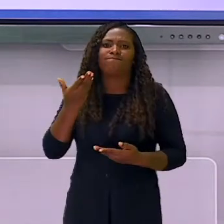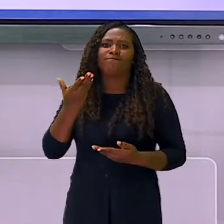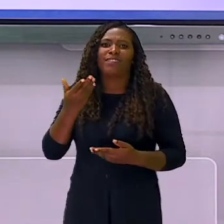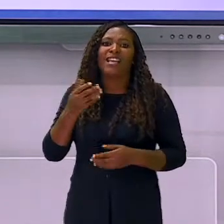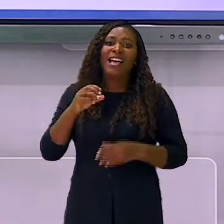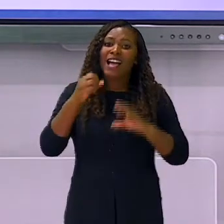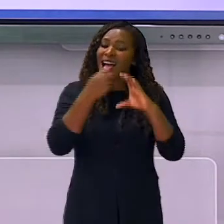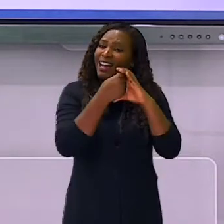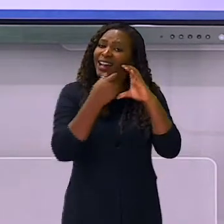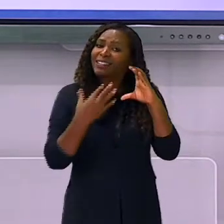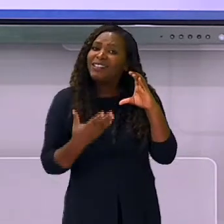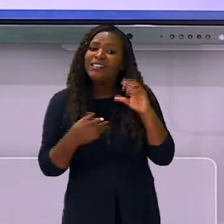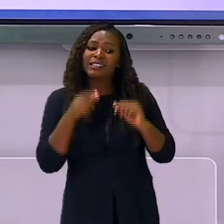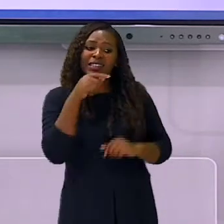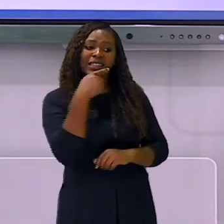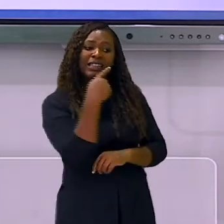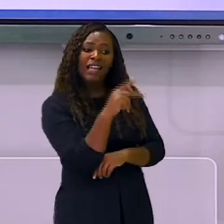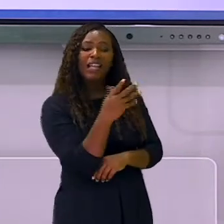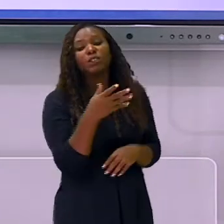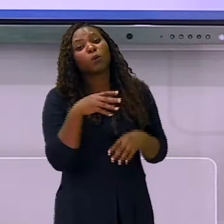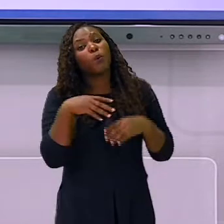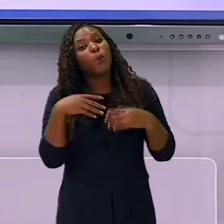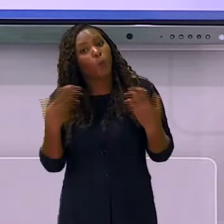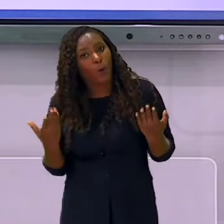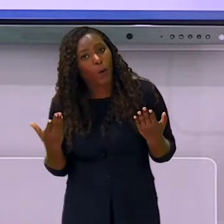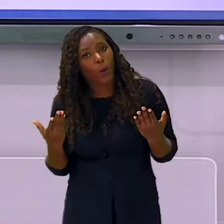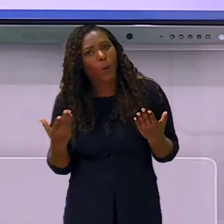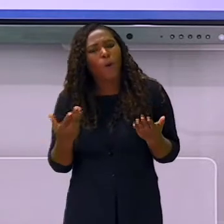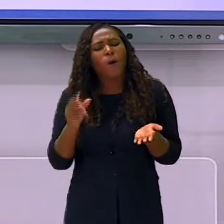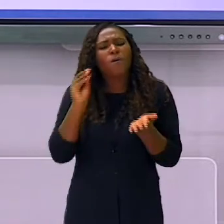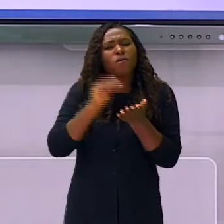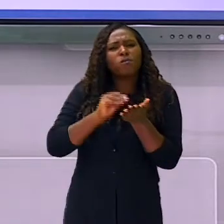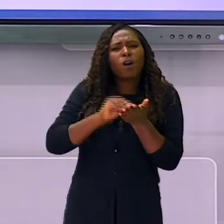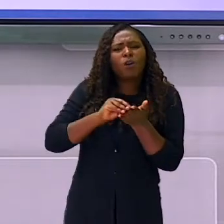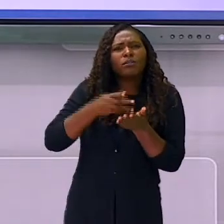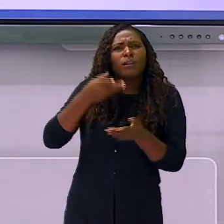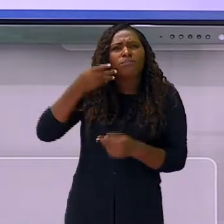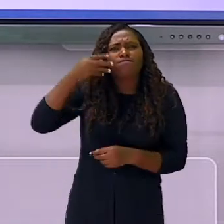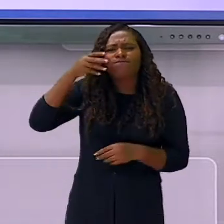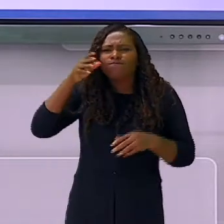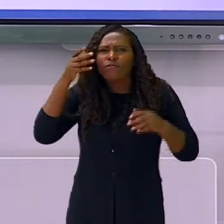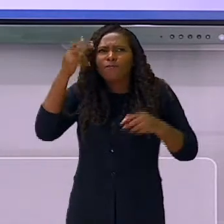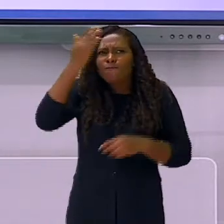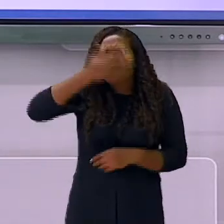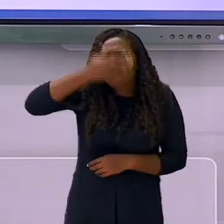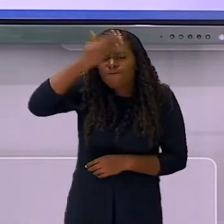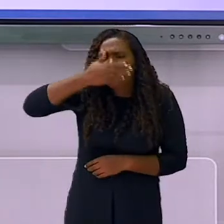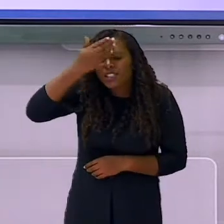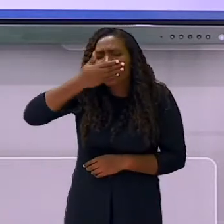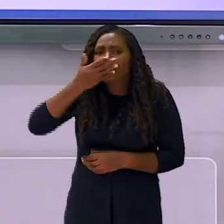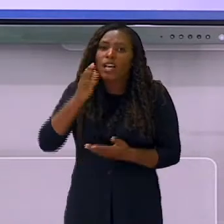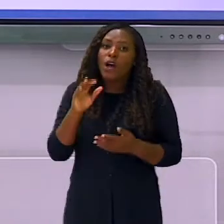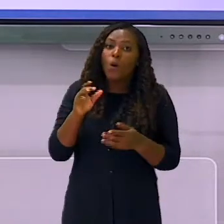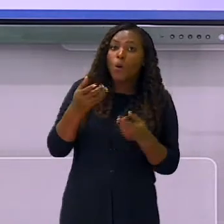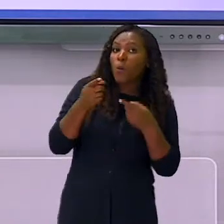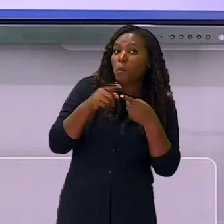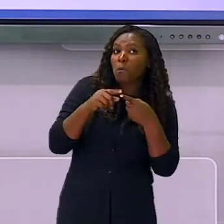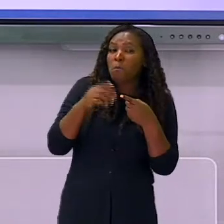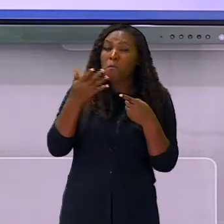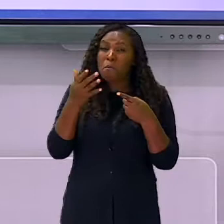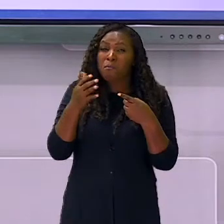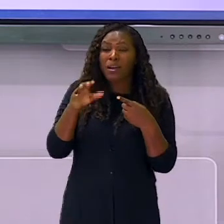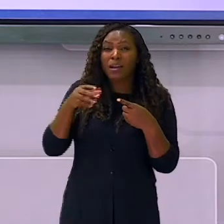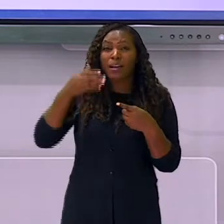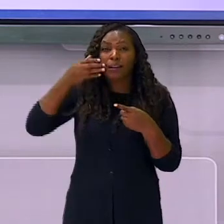ausência de visão parcial ou total. E essa perda pode ser congênita quando a pessoa nasce com